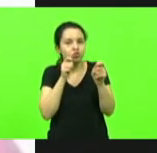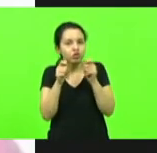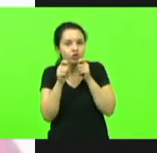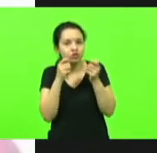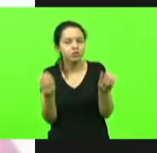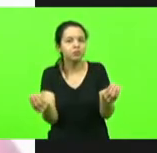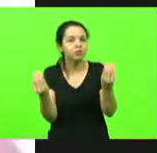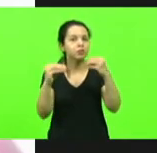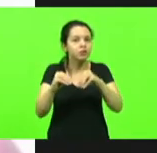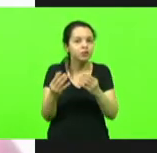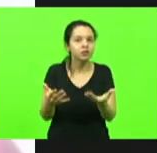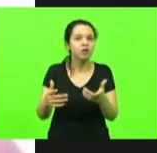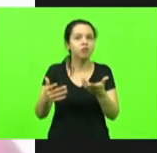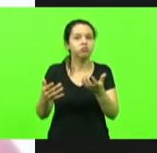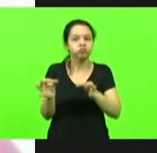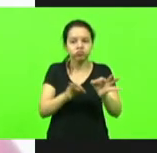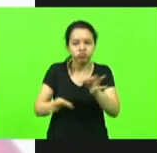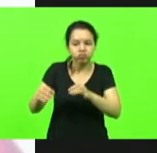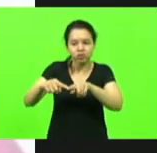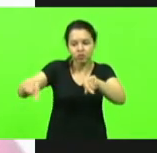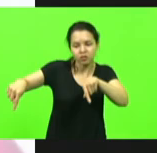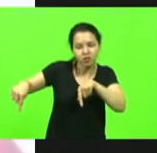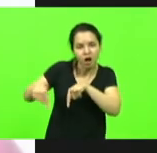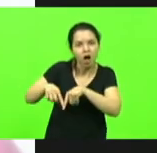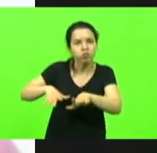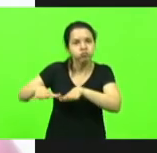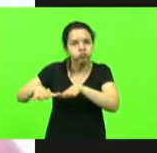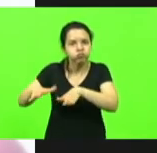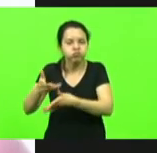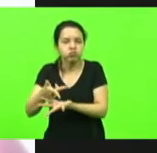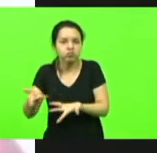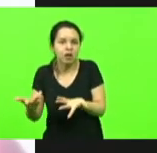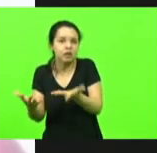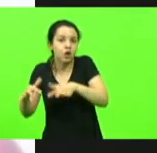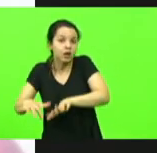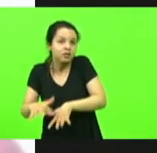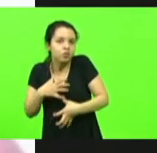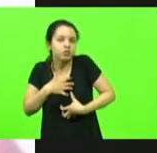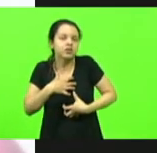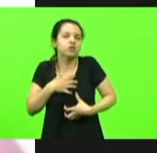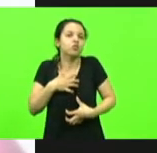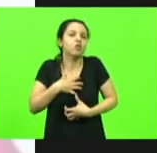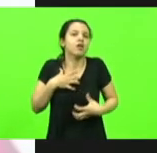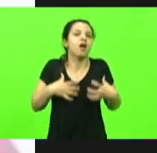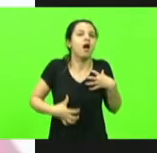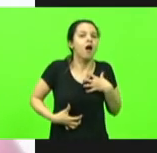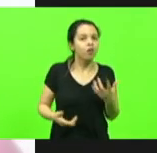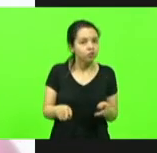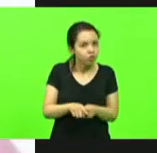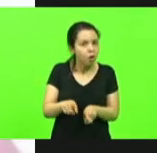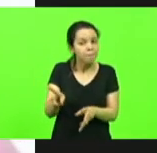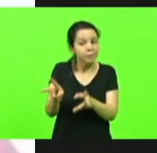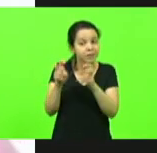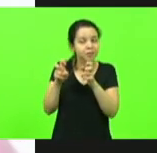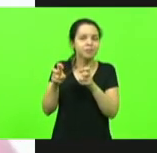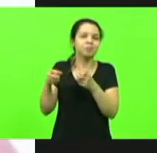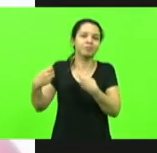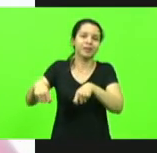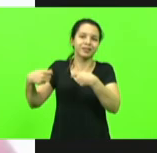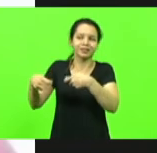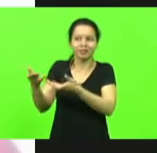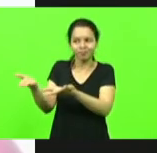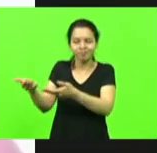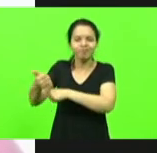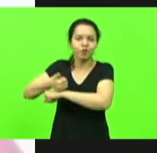de salas de psicomotricidade, salas de integração sensorial, onde a gente viu a dificuldade de ter o profissional, né? Eu não